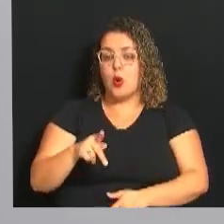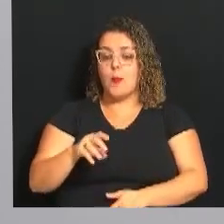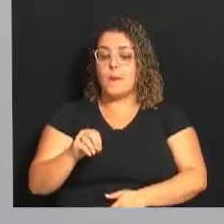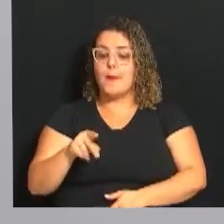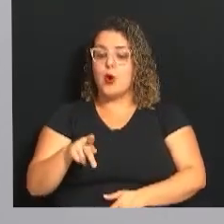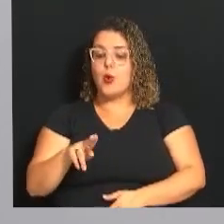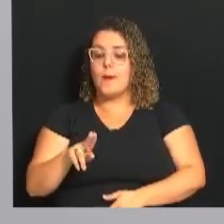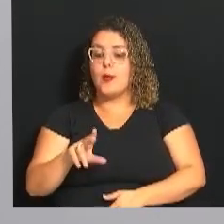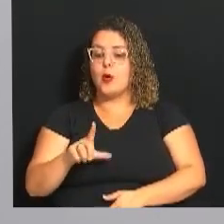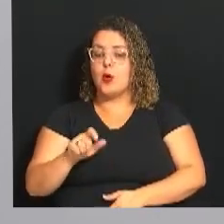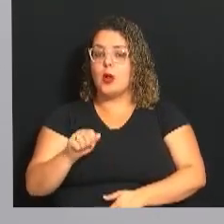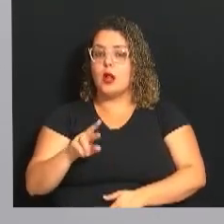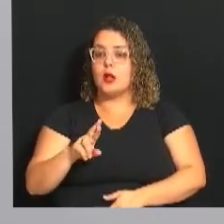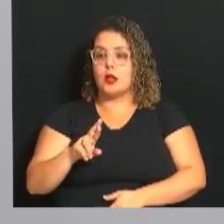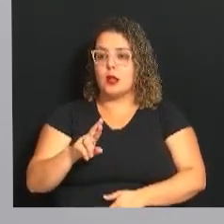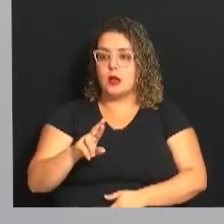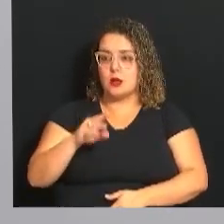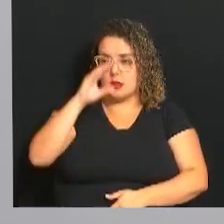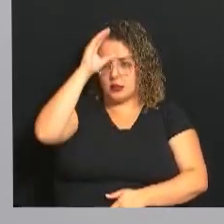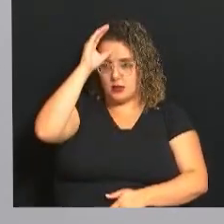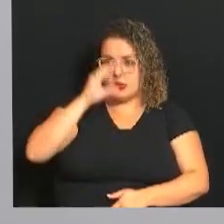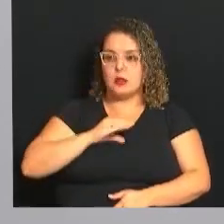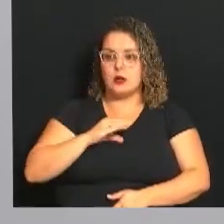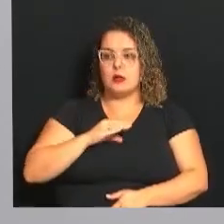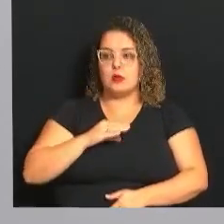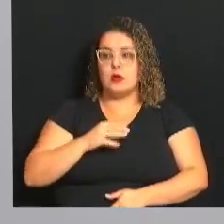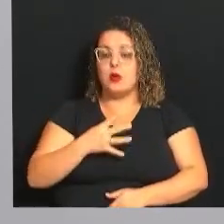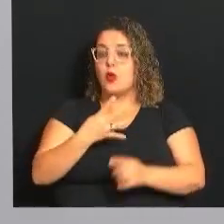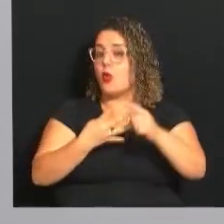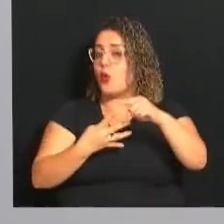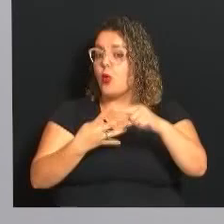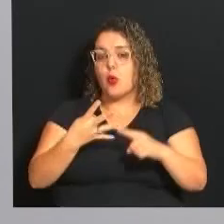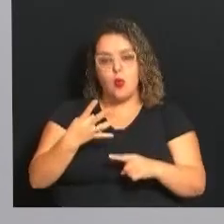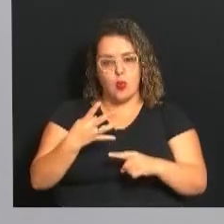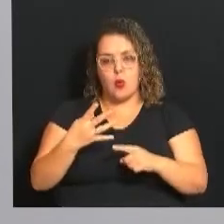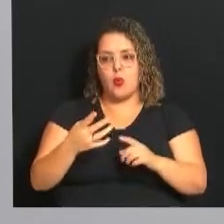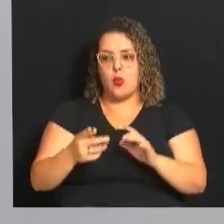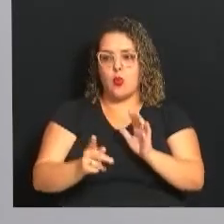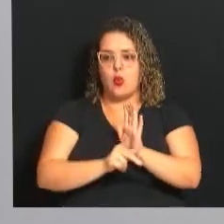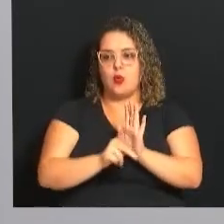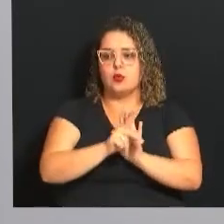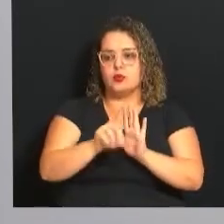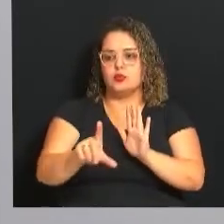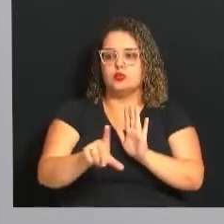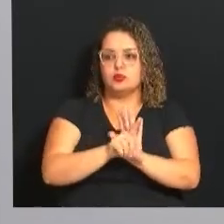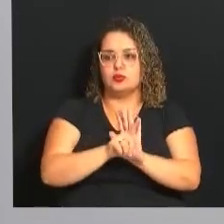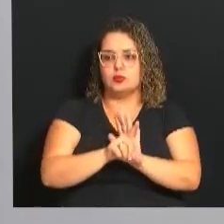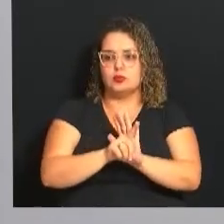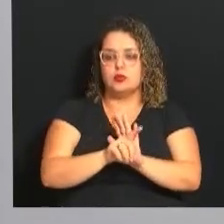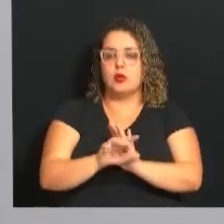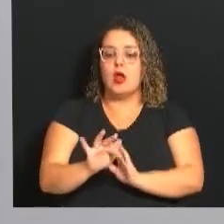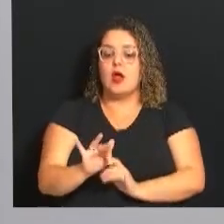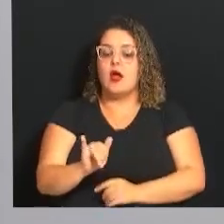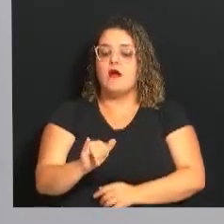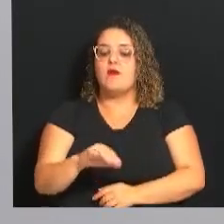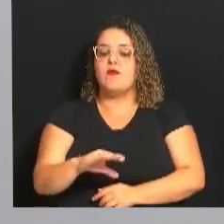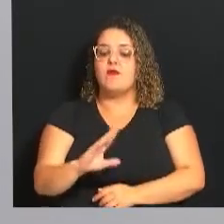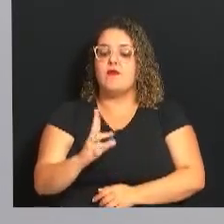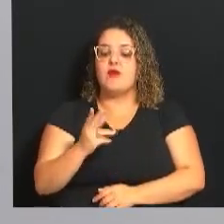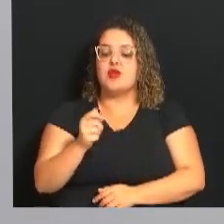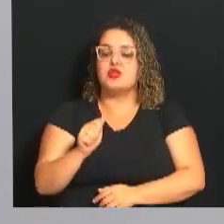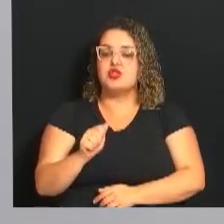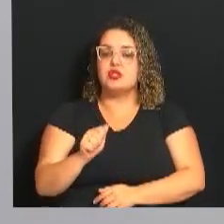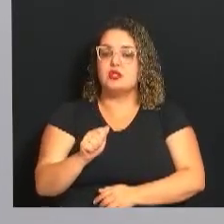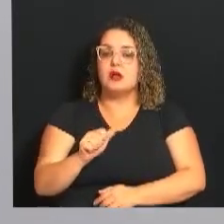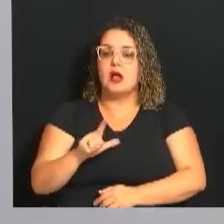no país né Por incrível que pareça apenas quatro projetos foram aprovados nível Nacional sendo mais famoso da lei da ficha limpa